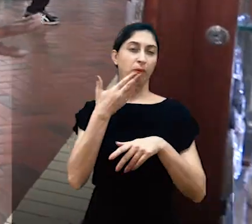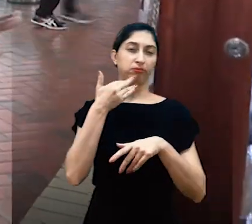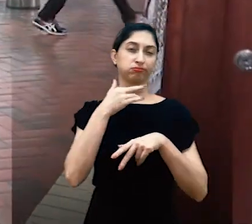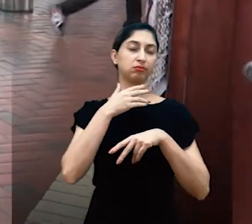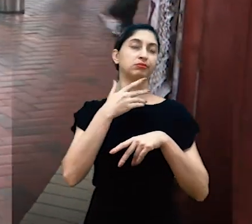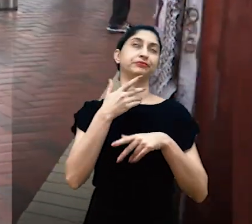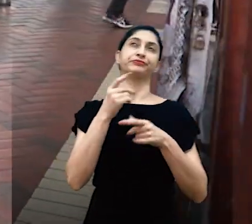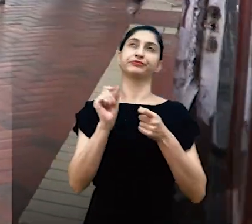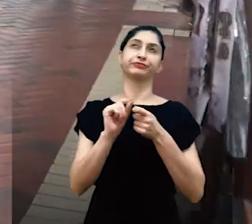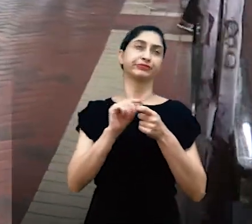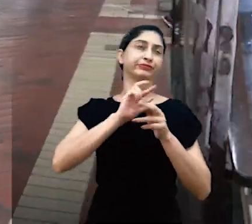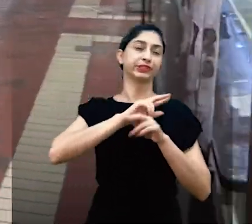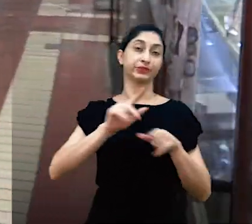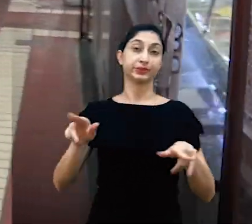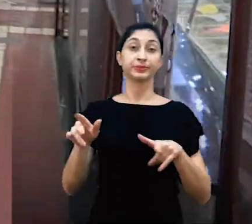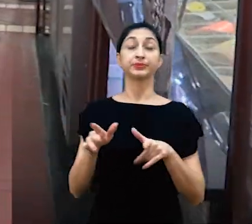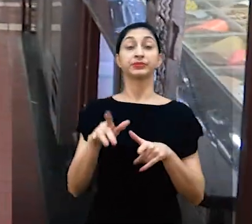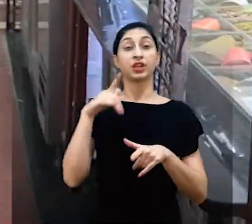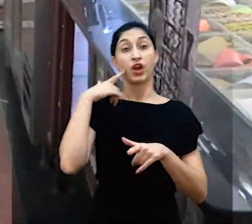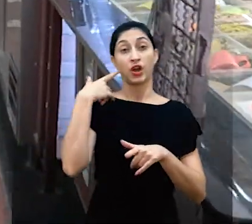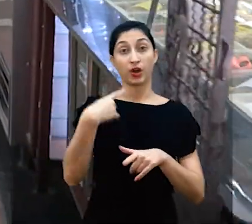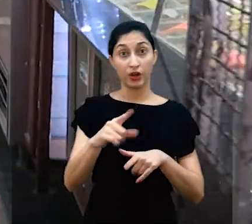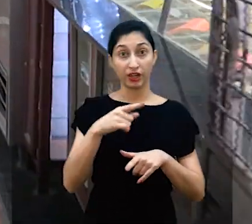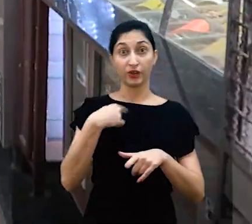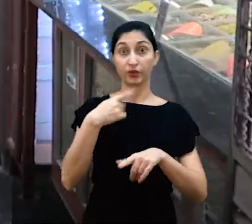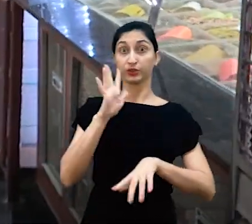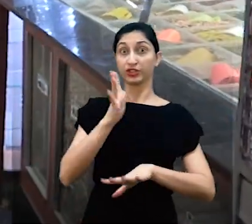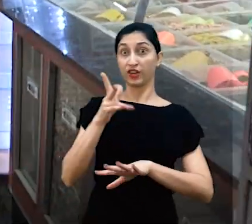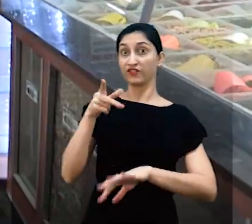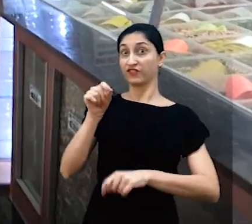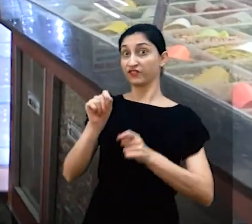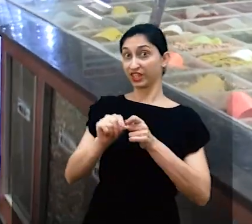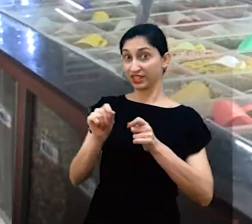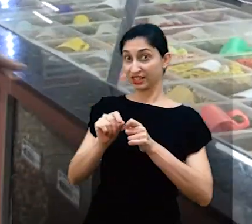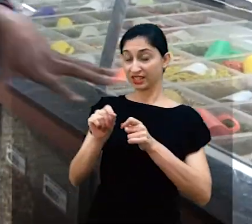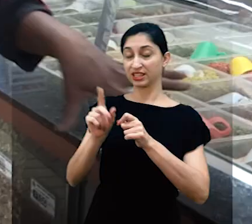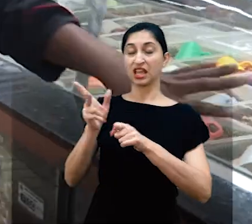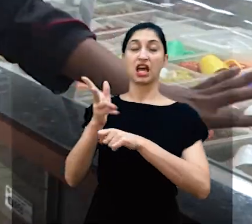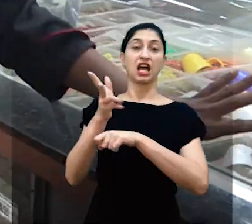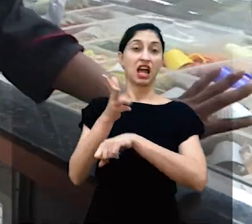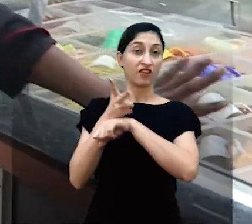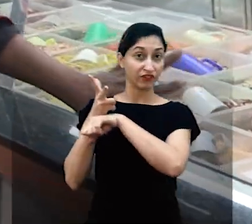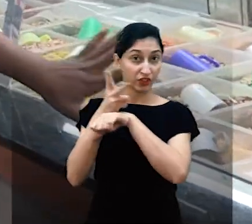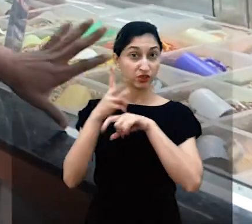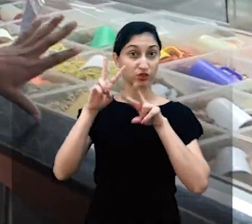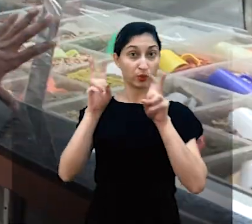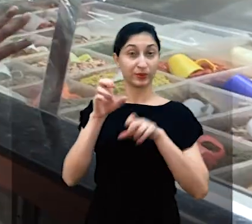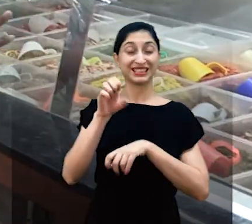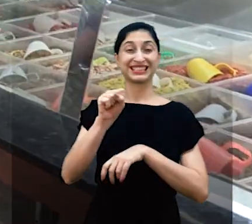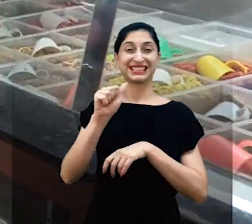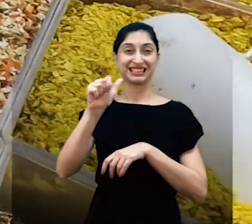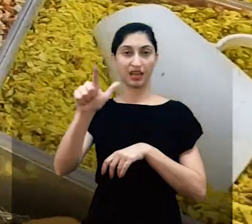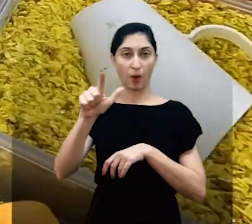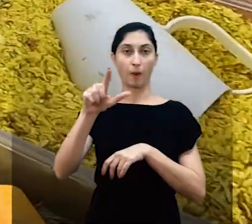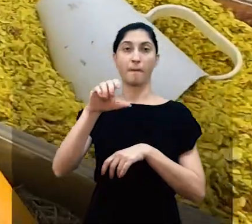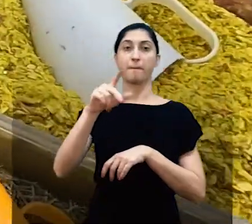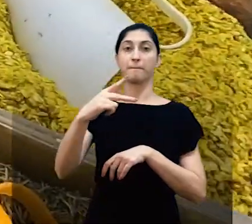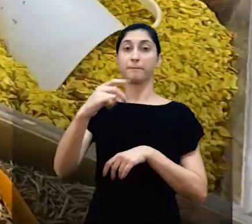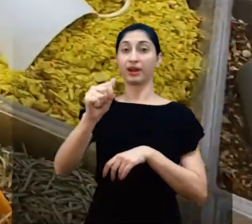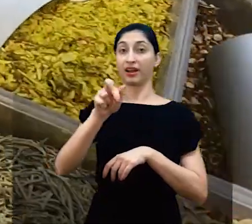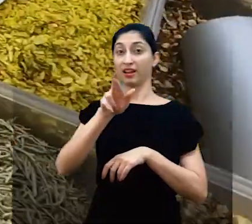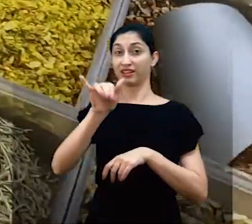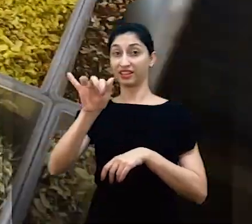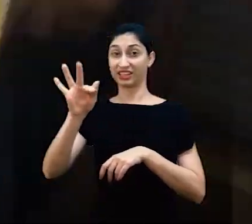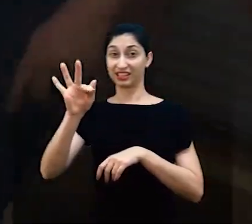estamos chegando aqui no Mercado Central, que inclusive eu fiz até uma gravação sobre o sal de parrilha, é isso aqui, gente. É